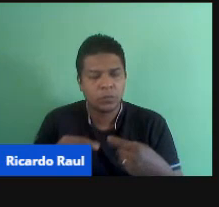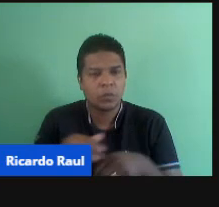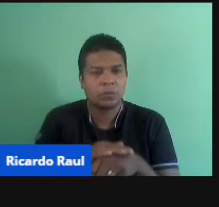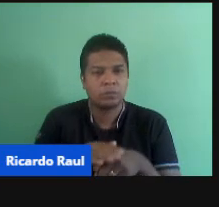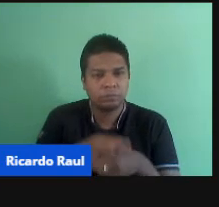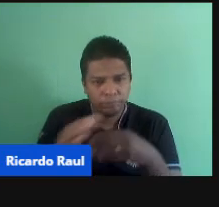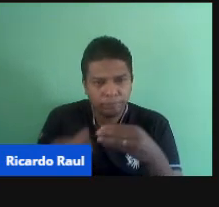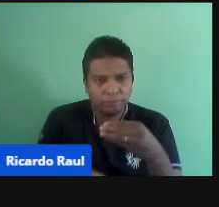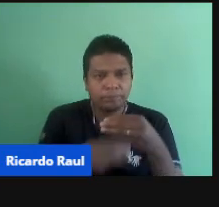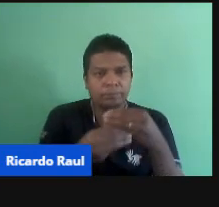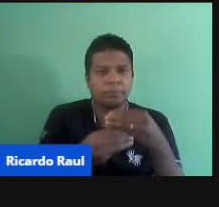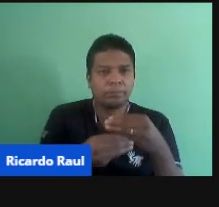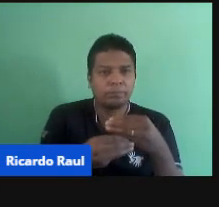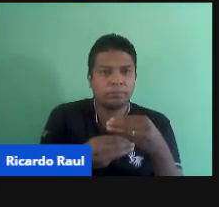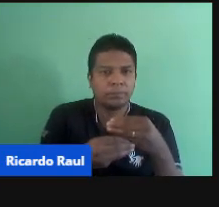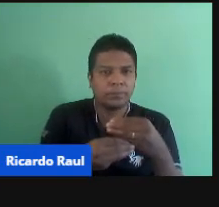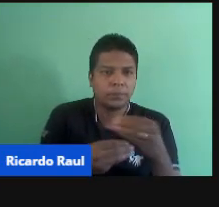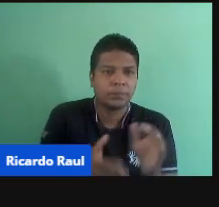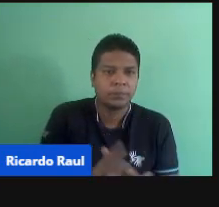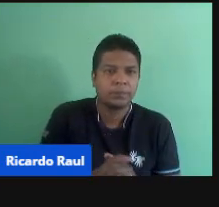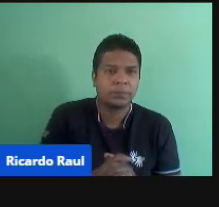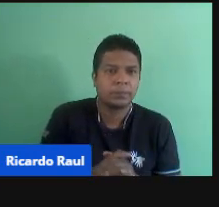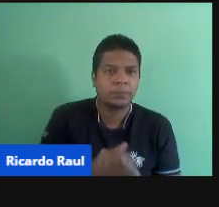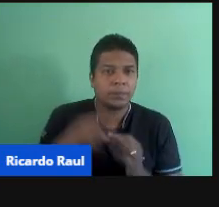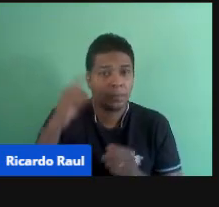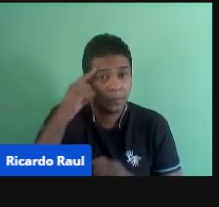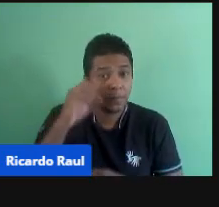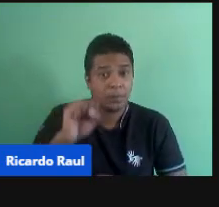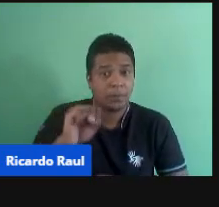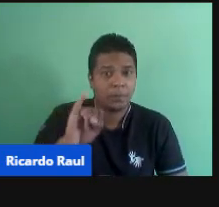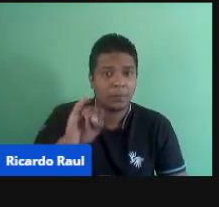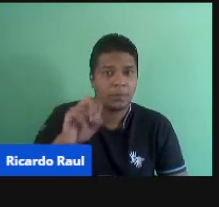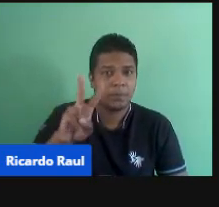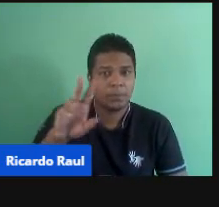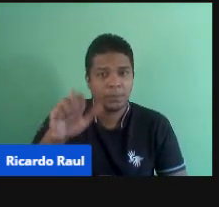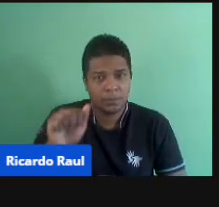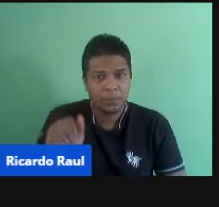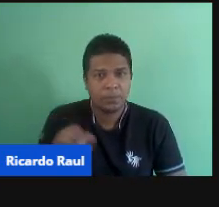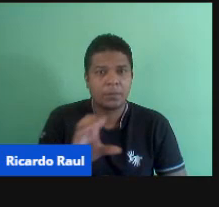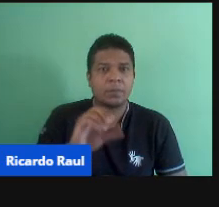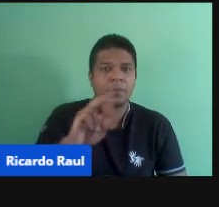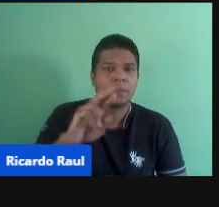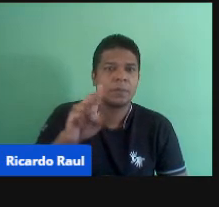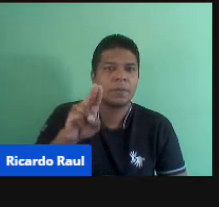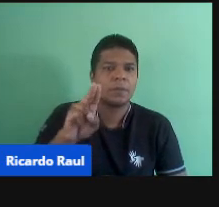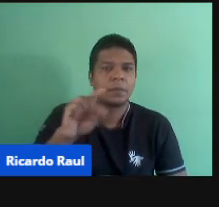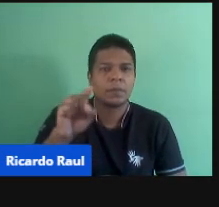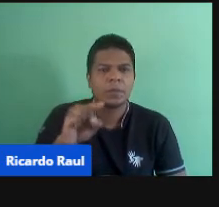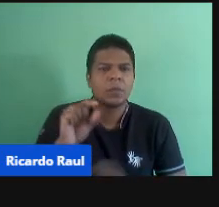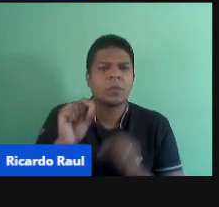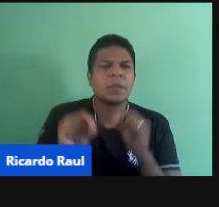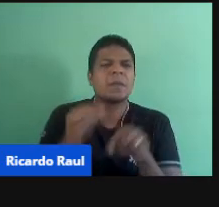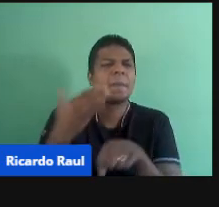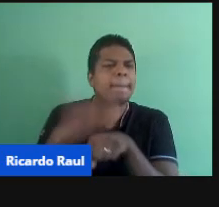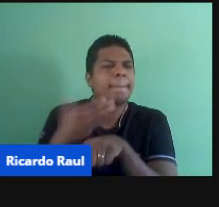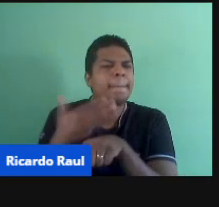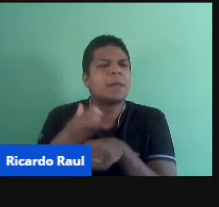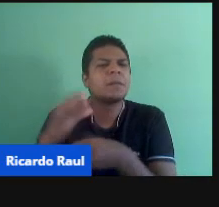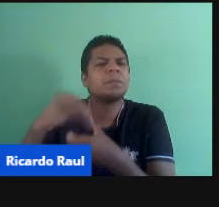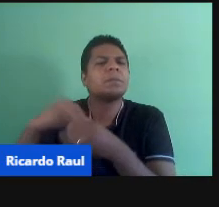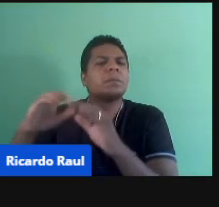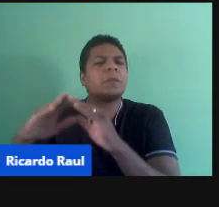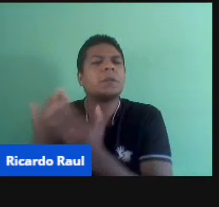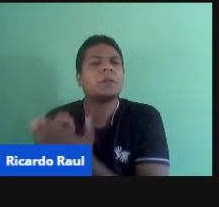ideia do Rafael e do Júlio, Silvio e Cruz, é o que realmente a gente pratica na escola,